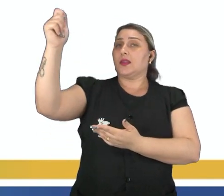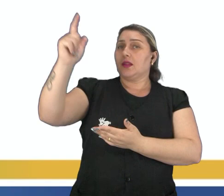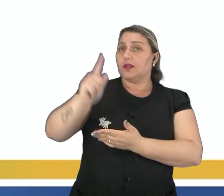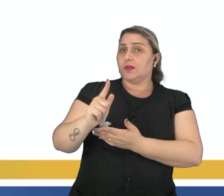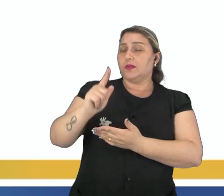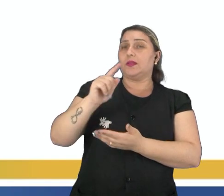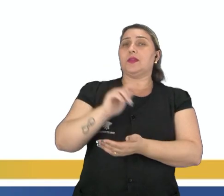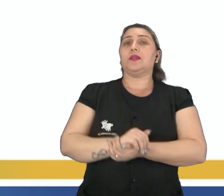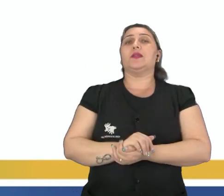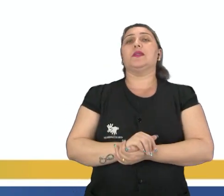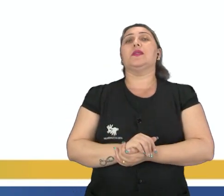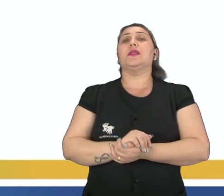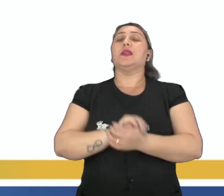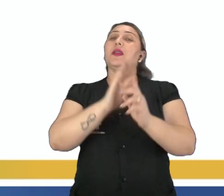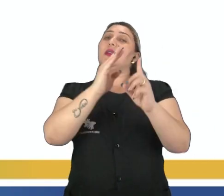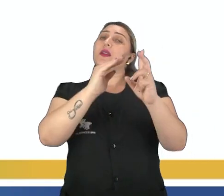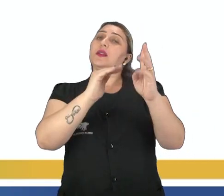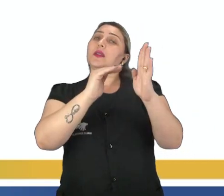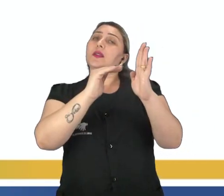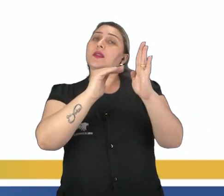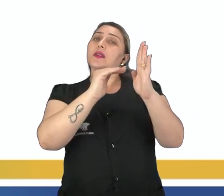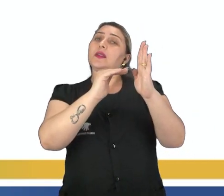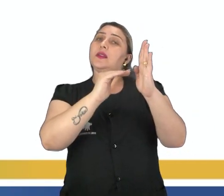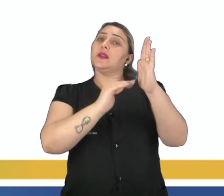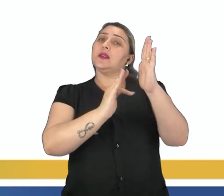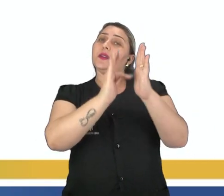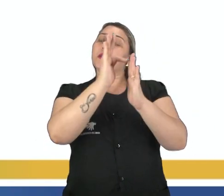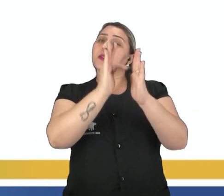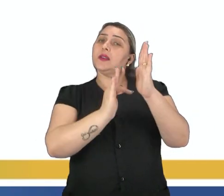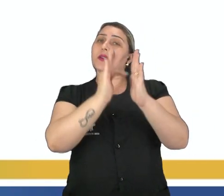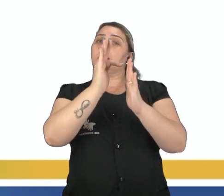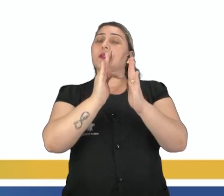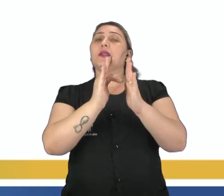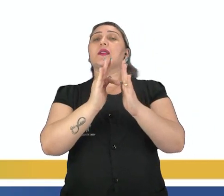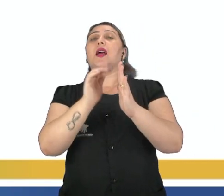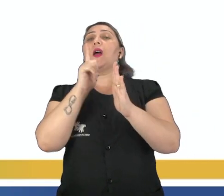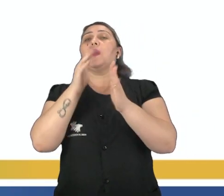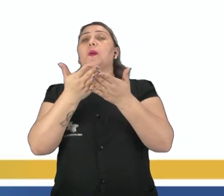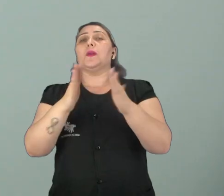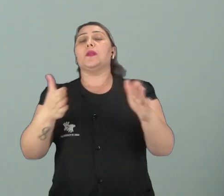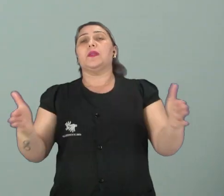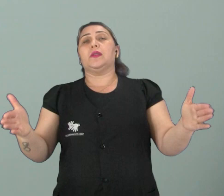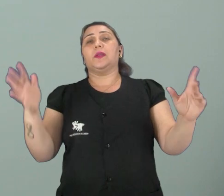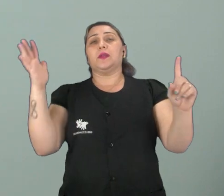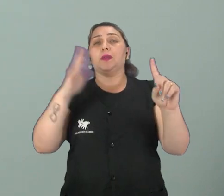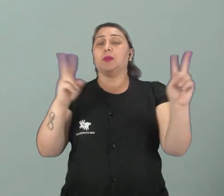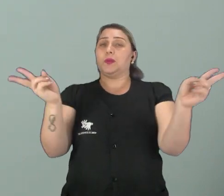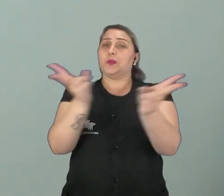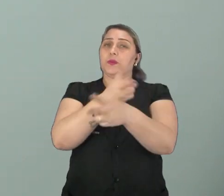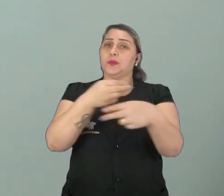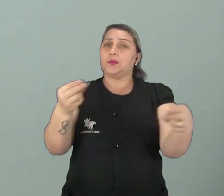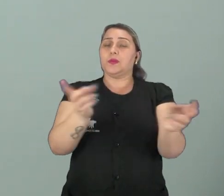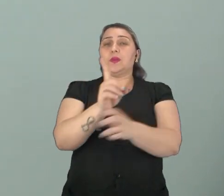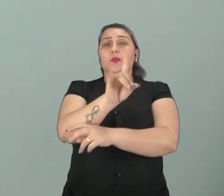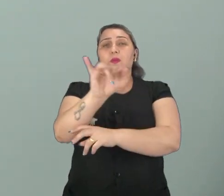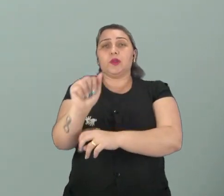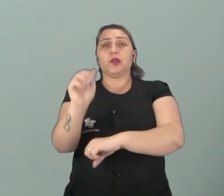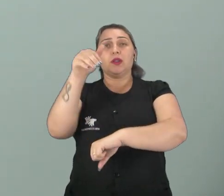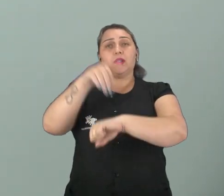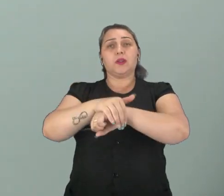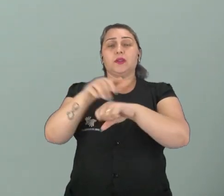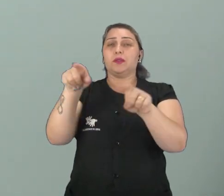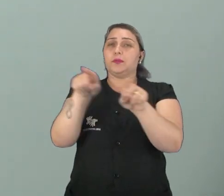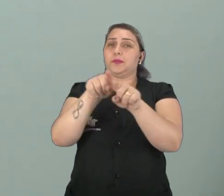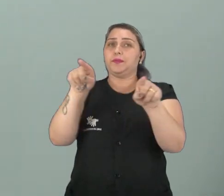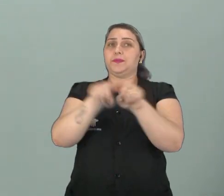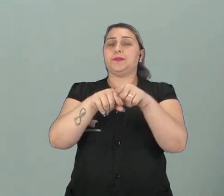luz, tem influência da temperatura, a influência do movimento das marés, a influência dos ventos, do dia e da